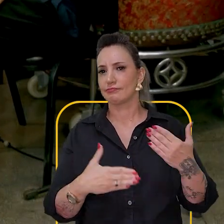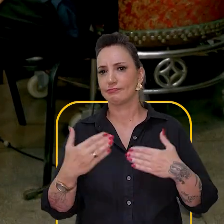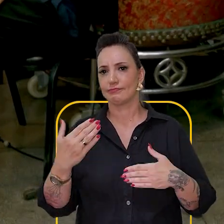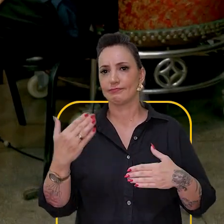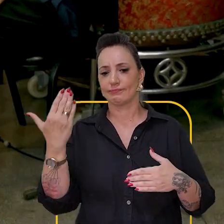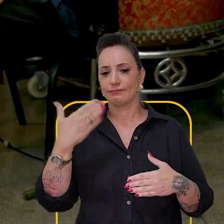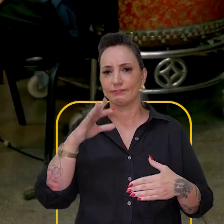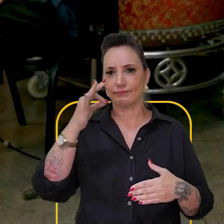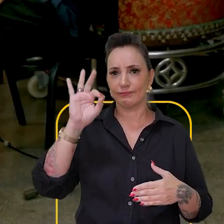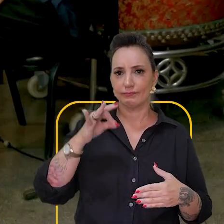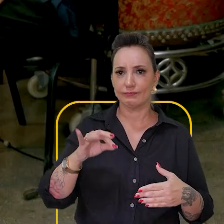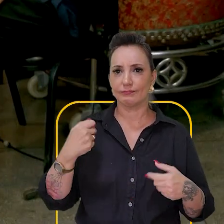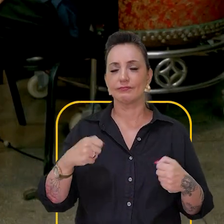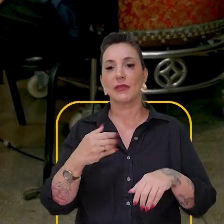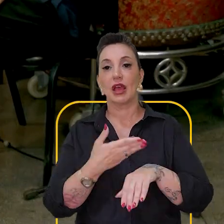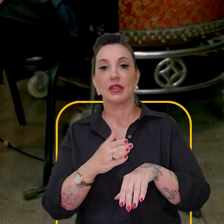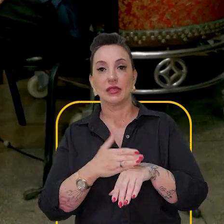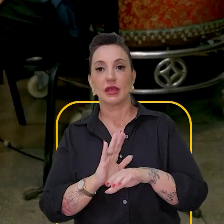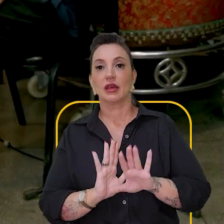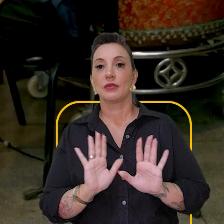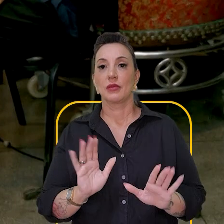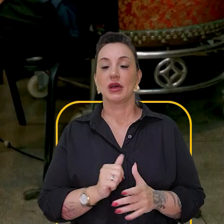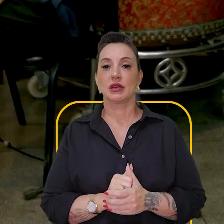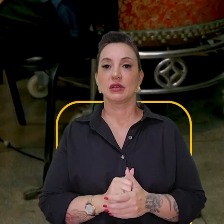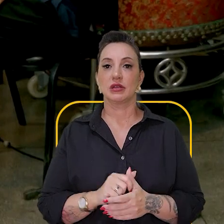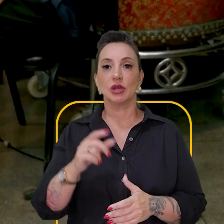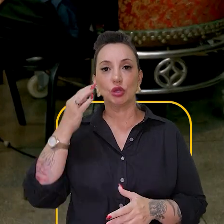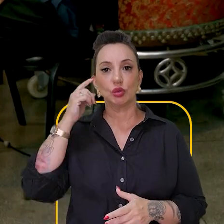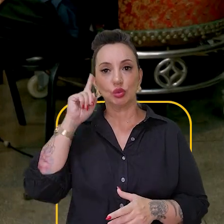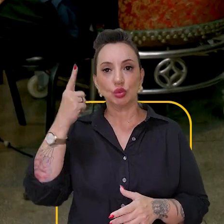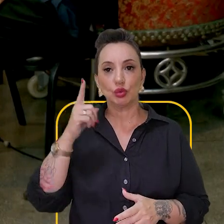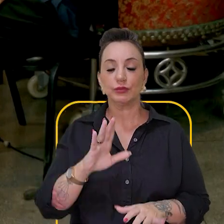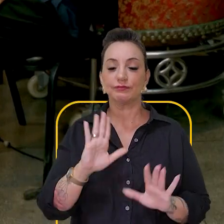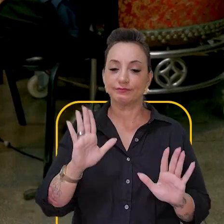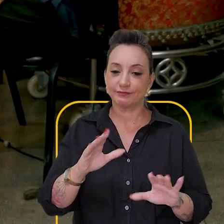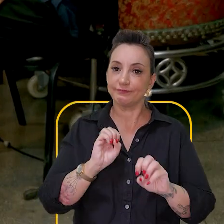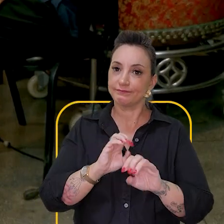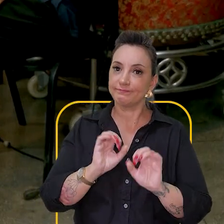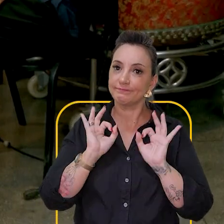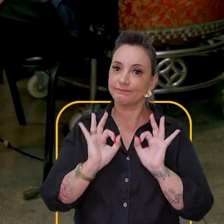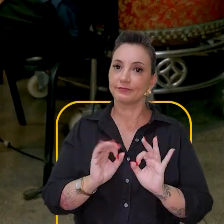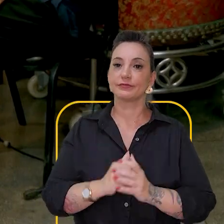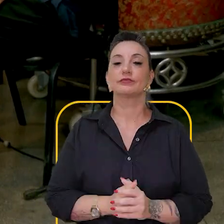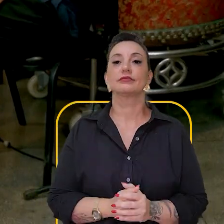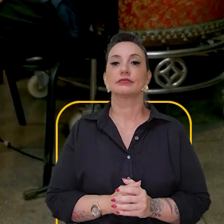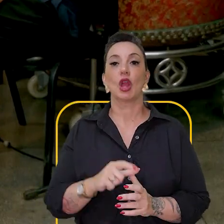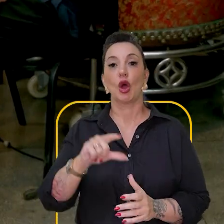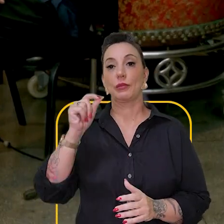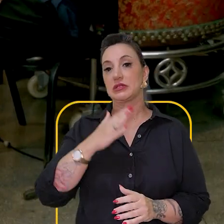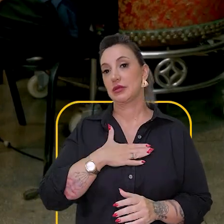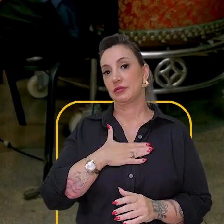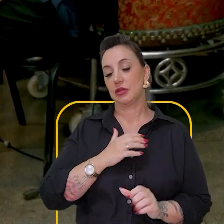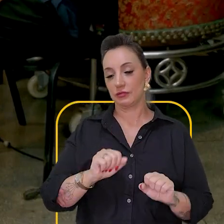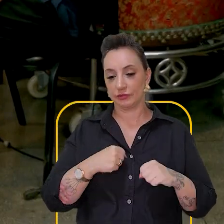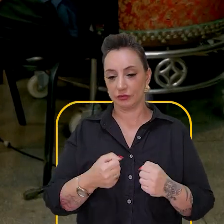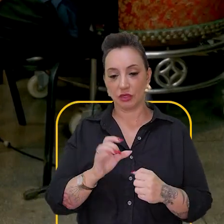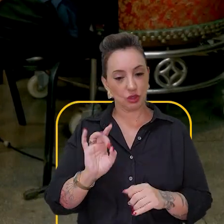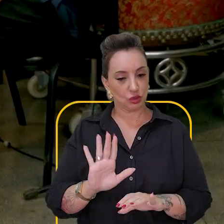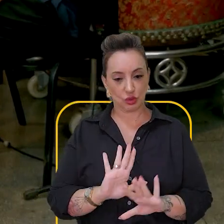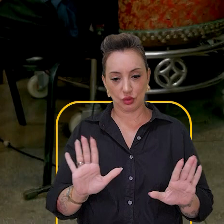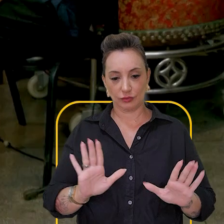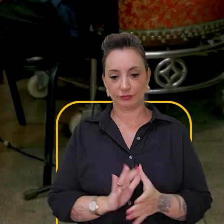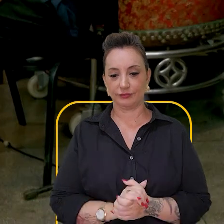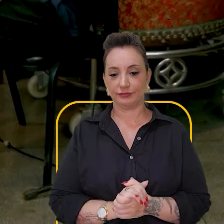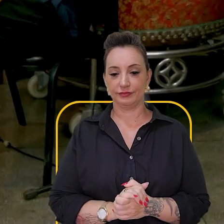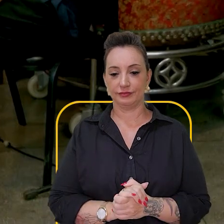continuam com isso eu vou lá eu presto Exame com eles eu corrijo quando tenho alguma técnica mas que eles tenham dúvida mas assim